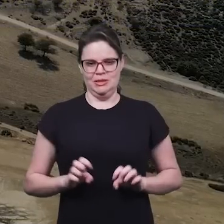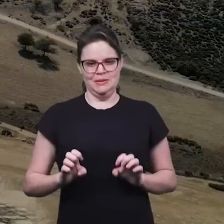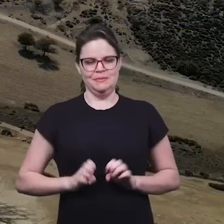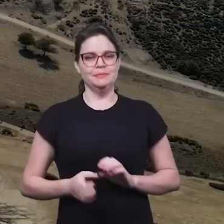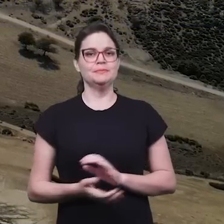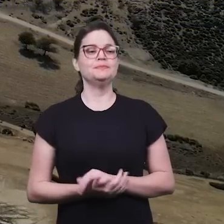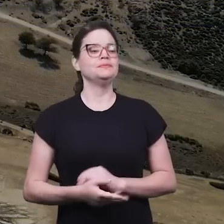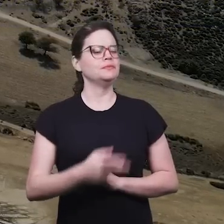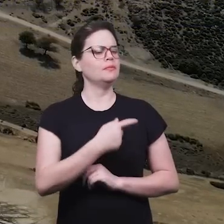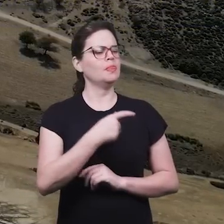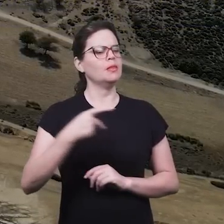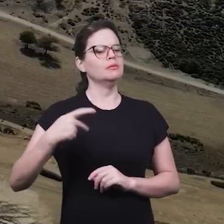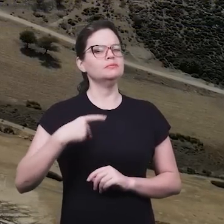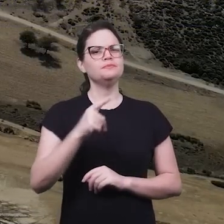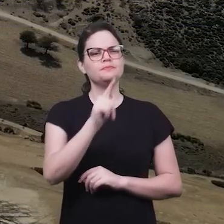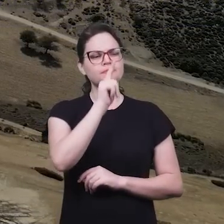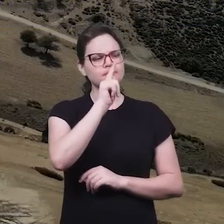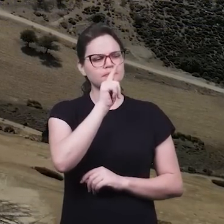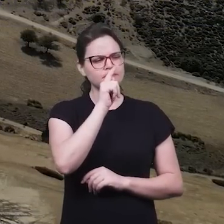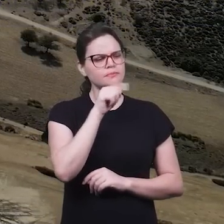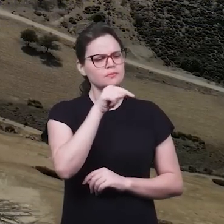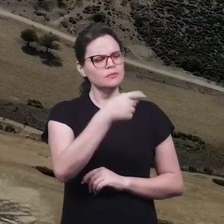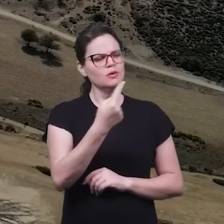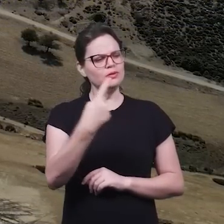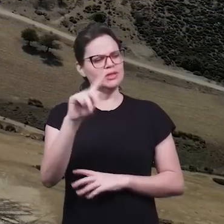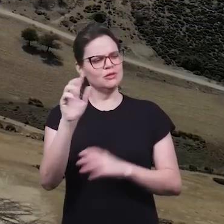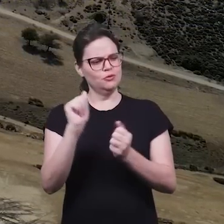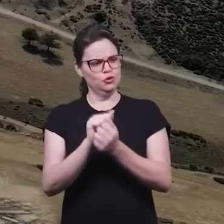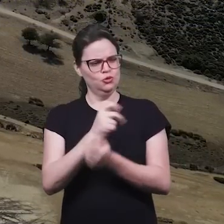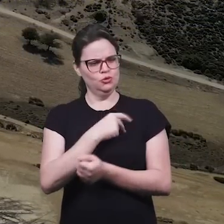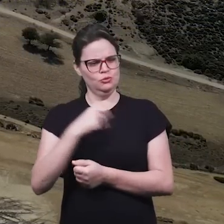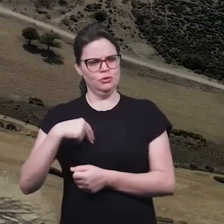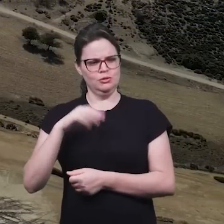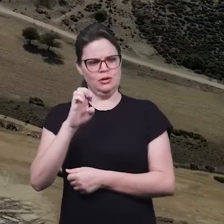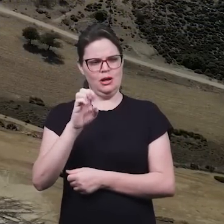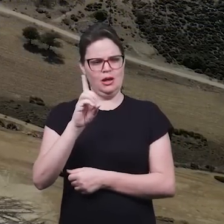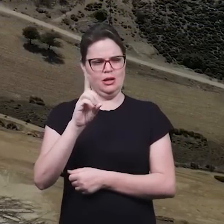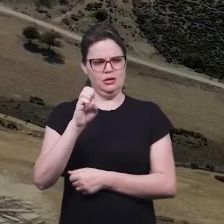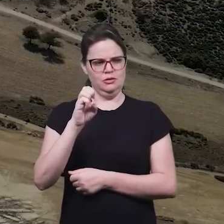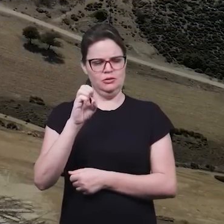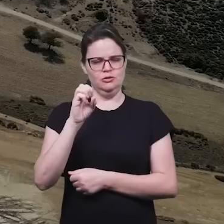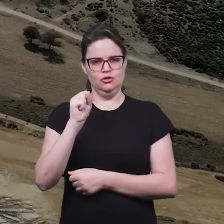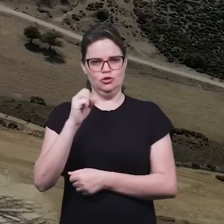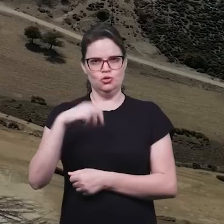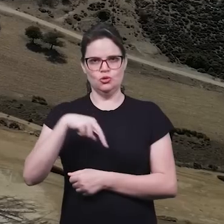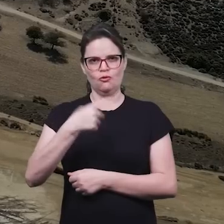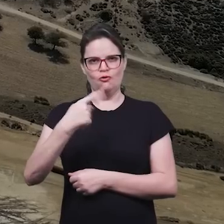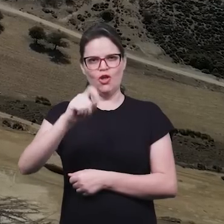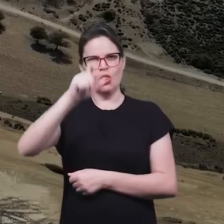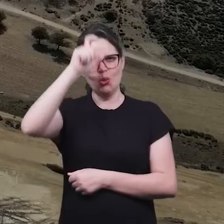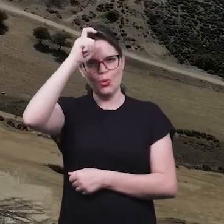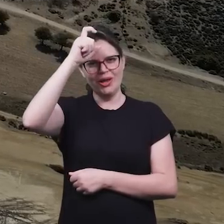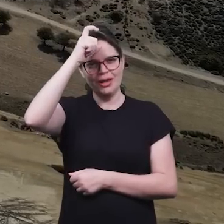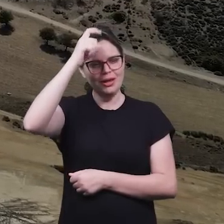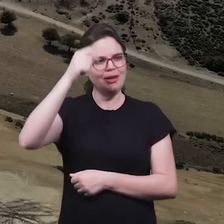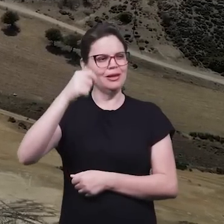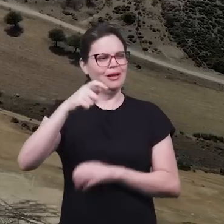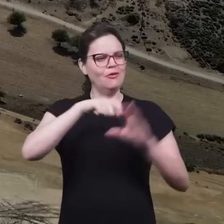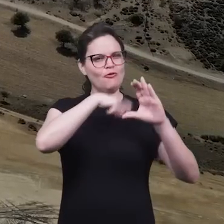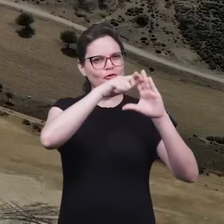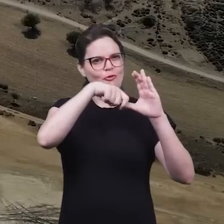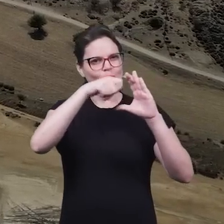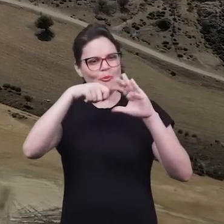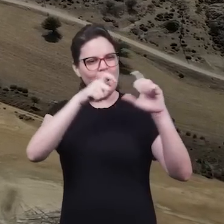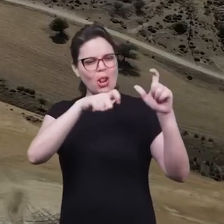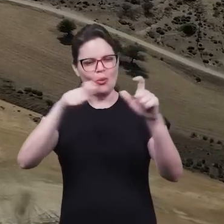Souza, você teve inclusive a oportunidade, junto com o pastor Edson Ean, de estar lá em loco, na Turquia, né, e fazer aquele